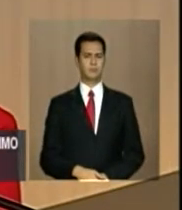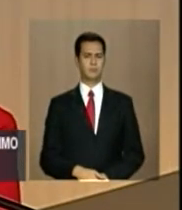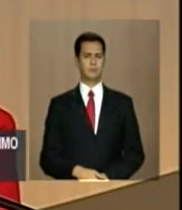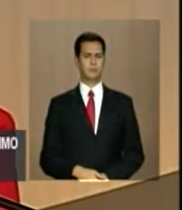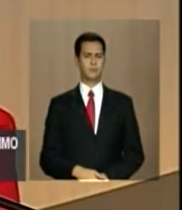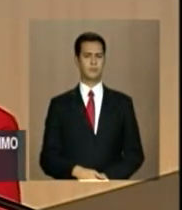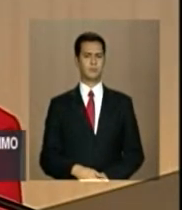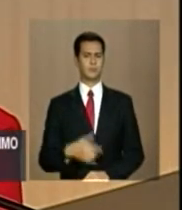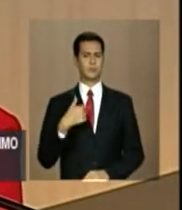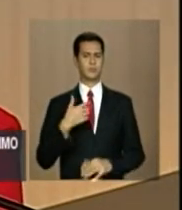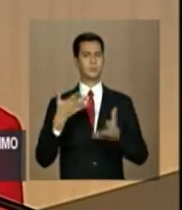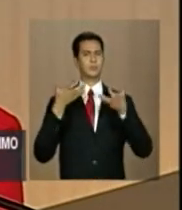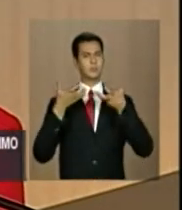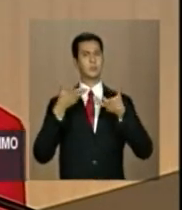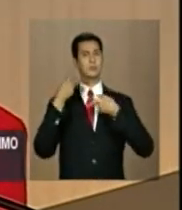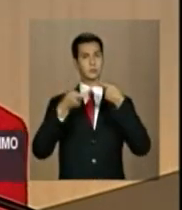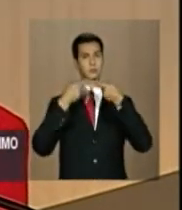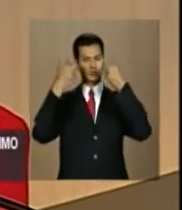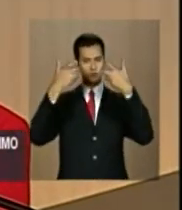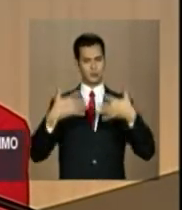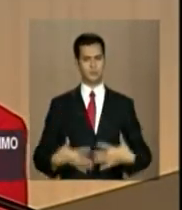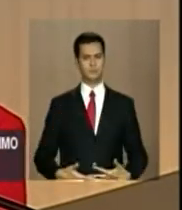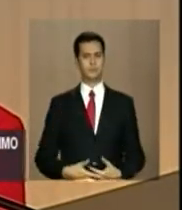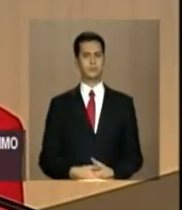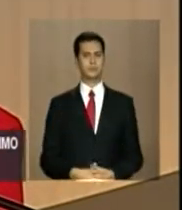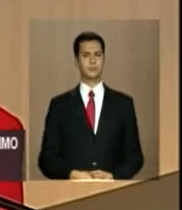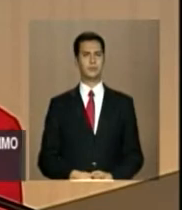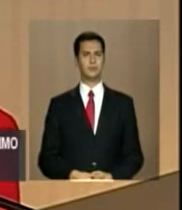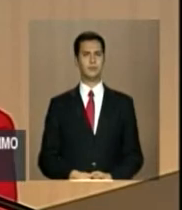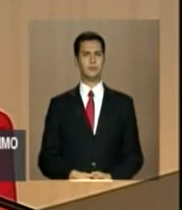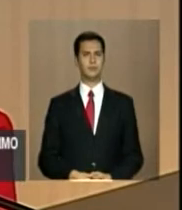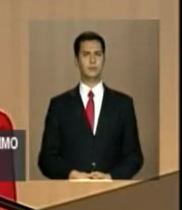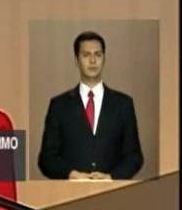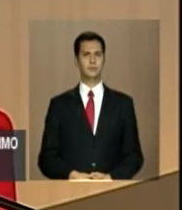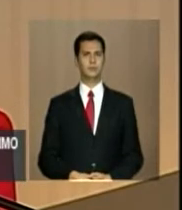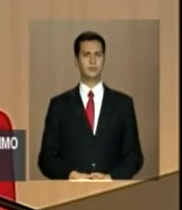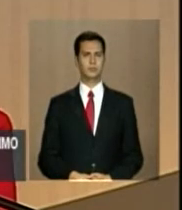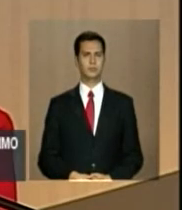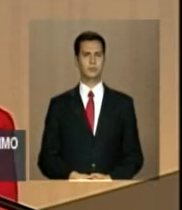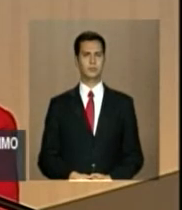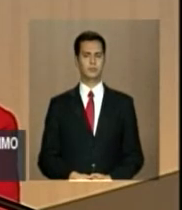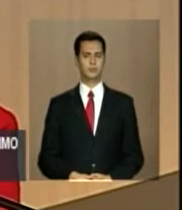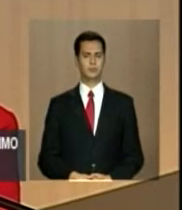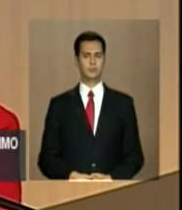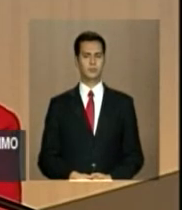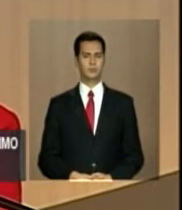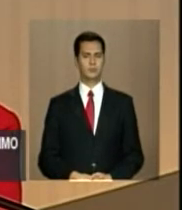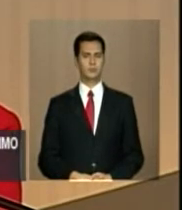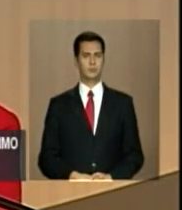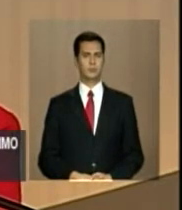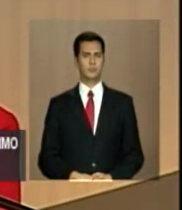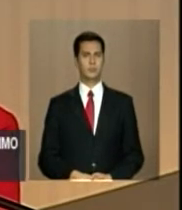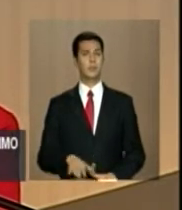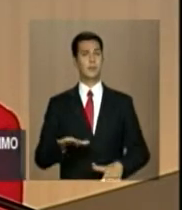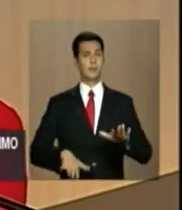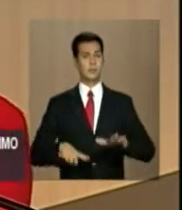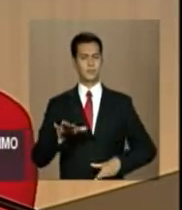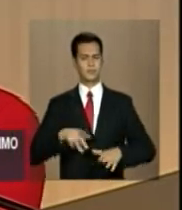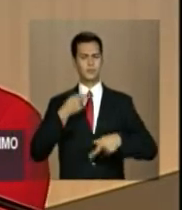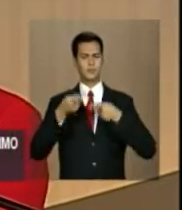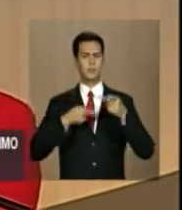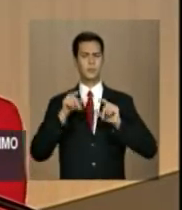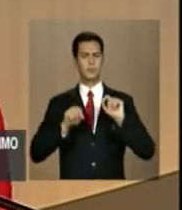um esclarecimento, dar uma informação. Muitas vezes se diz que